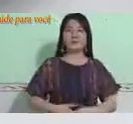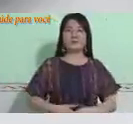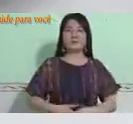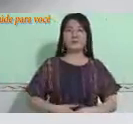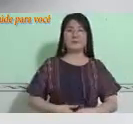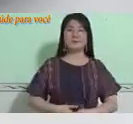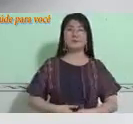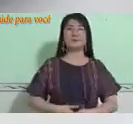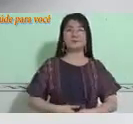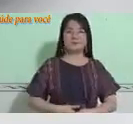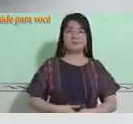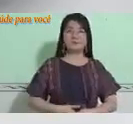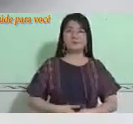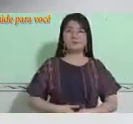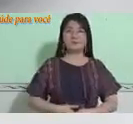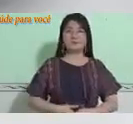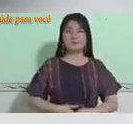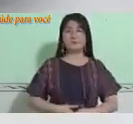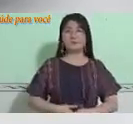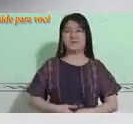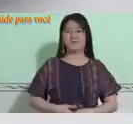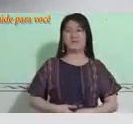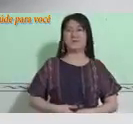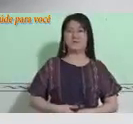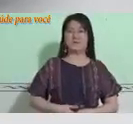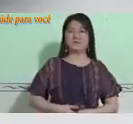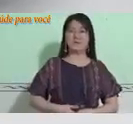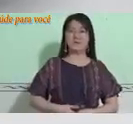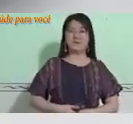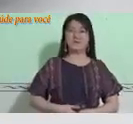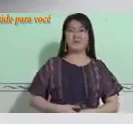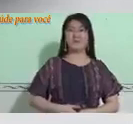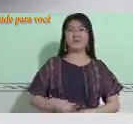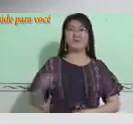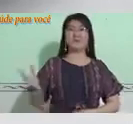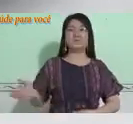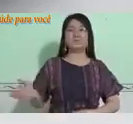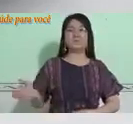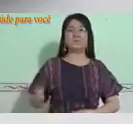vírgula, pois assim é possível evitar a transmissão do vírus.